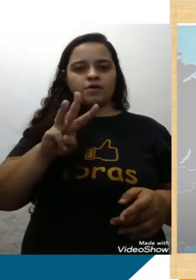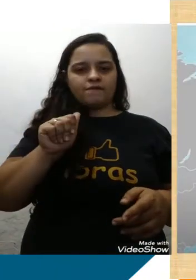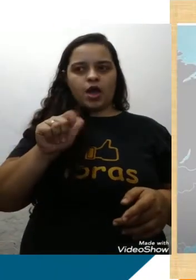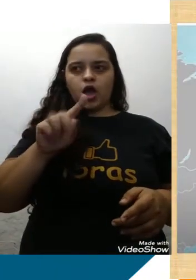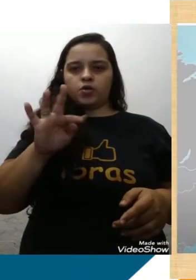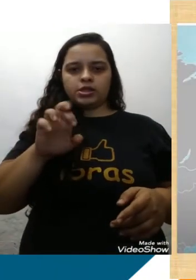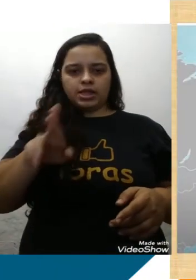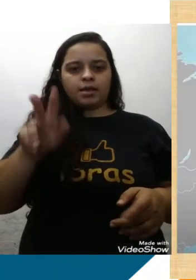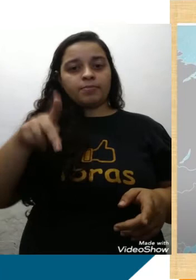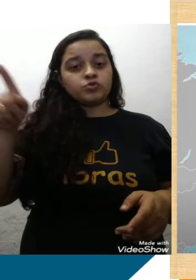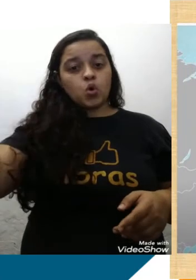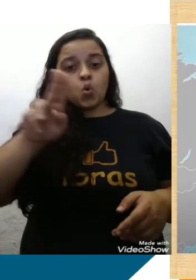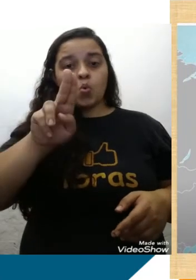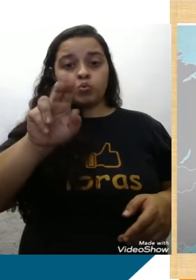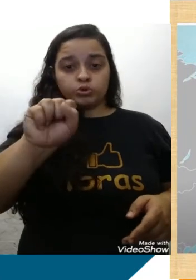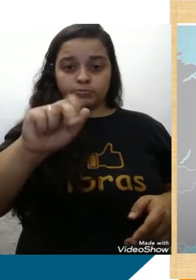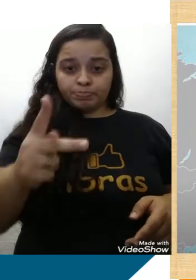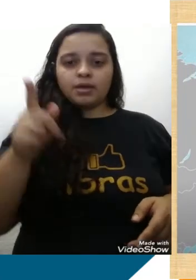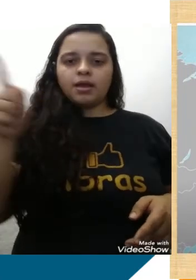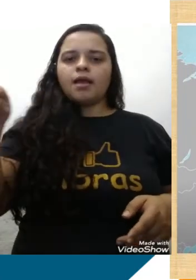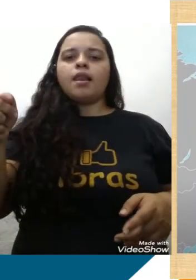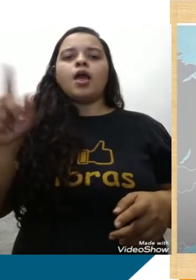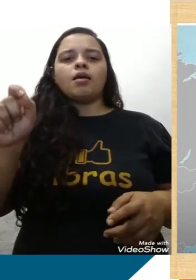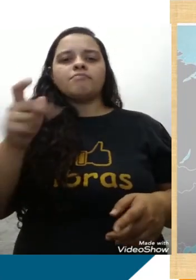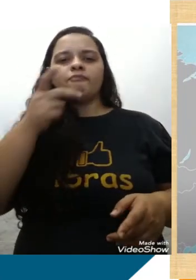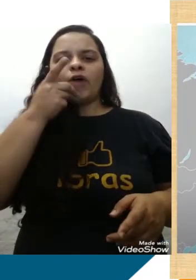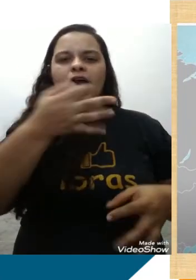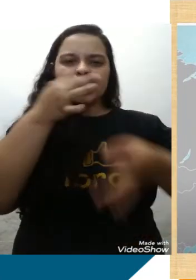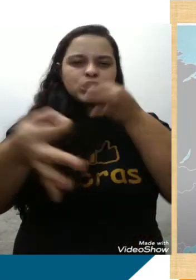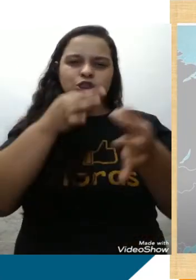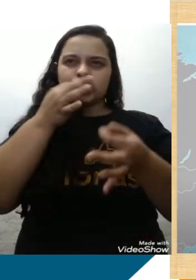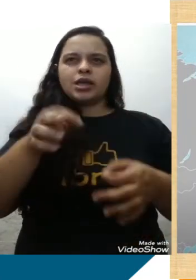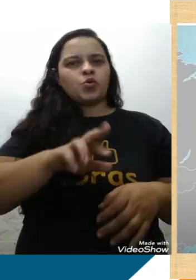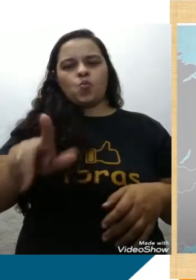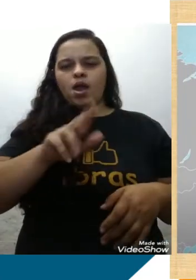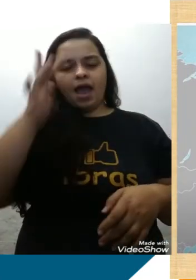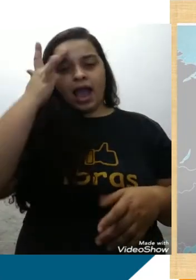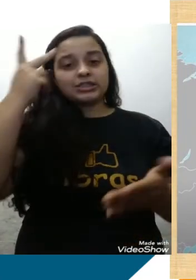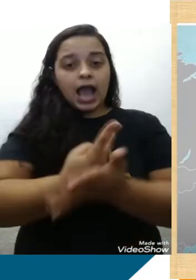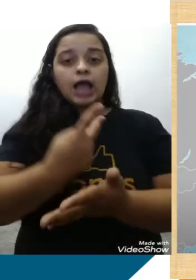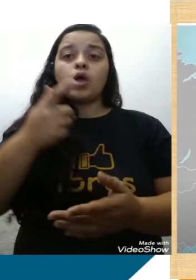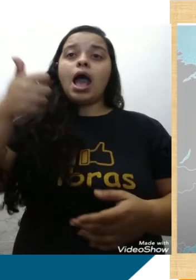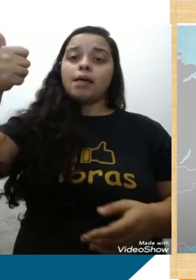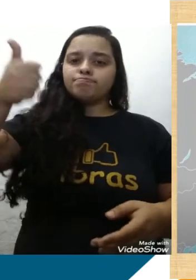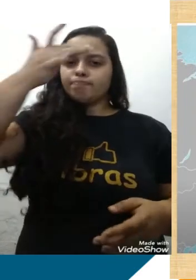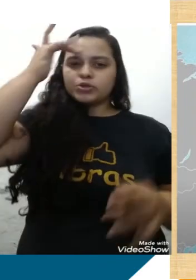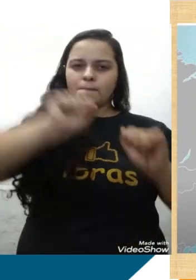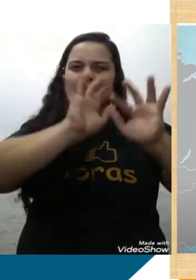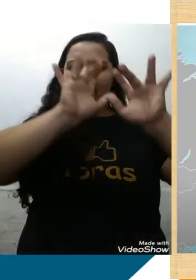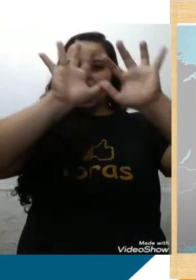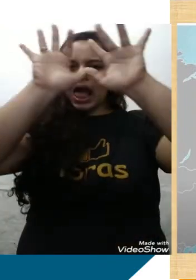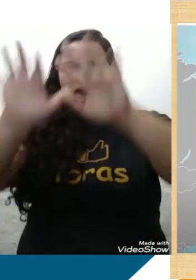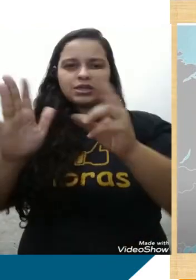professor da USP, desenvolveu uma teoria criticando essa primeira, e ele desenvolveu a ideia de que houveram duas migrações.